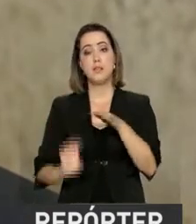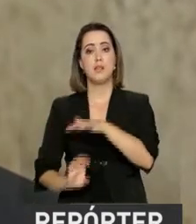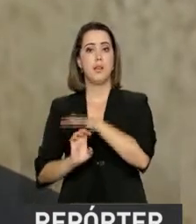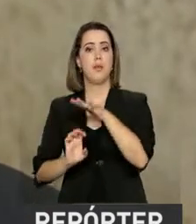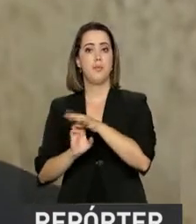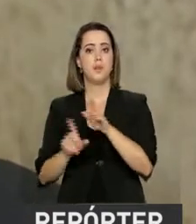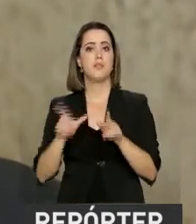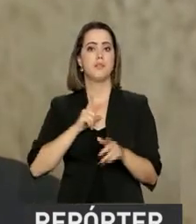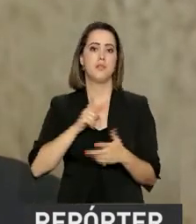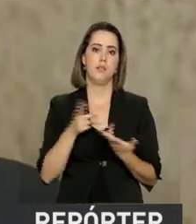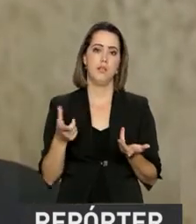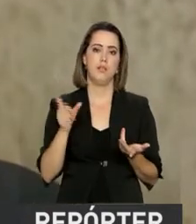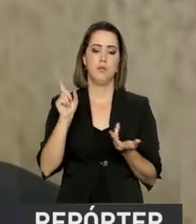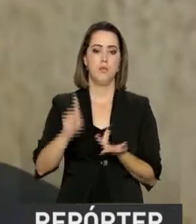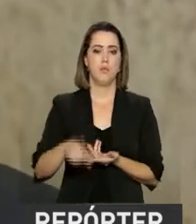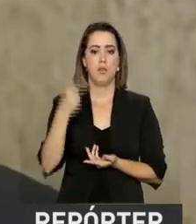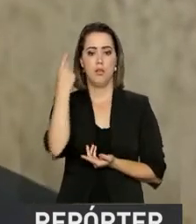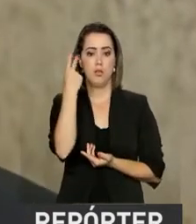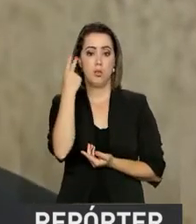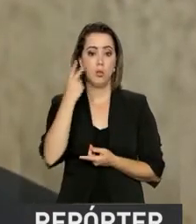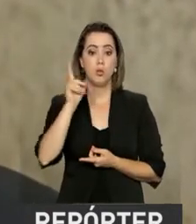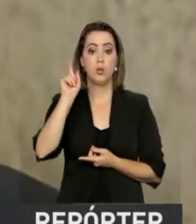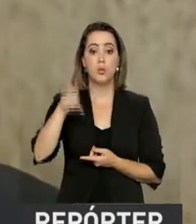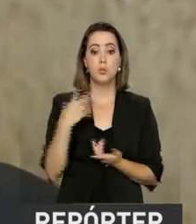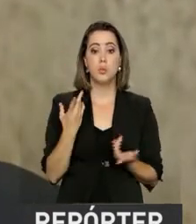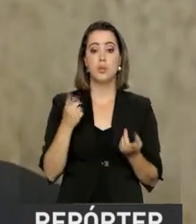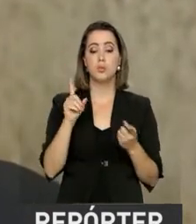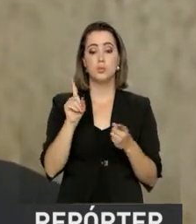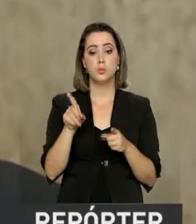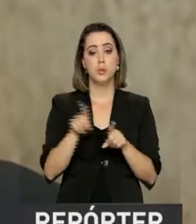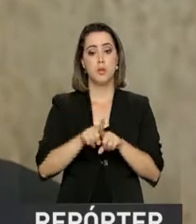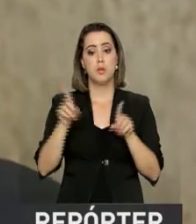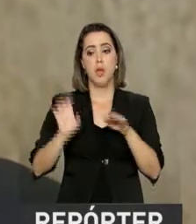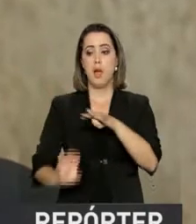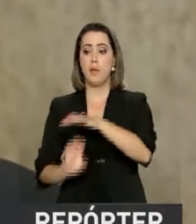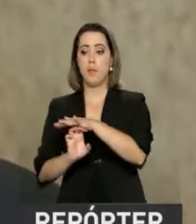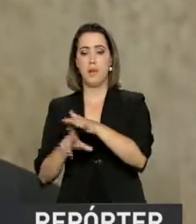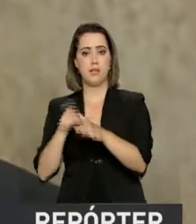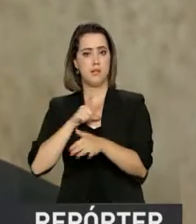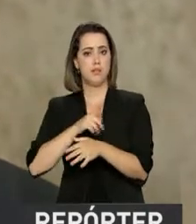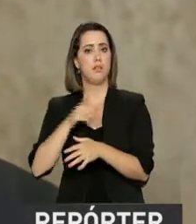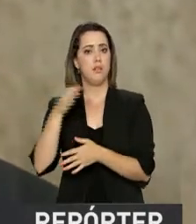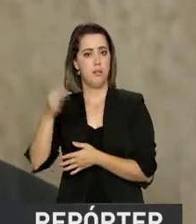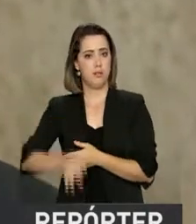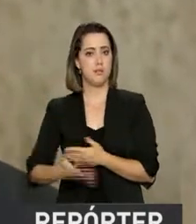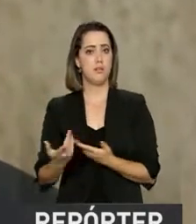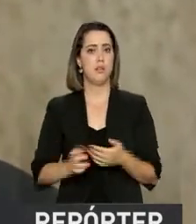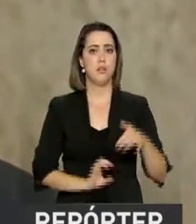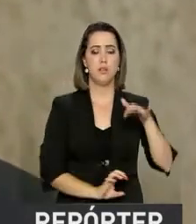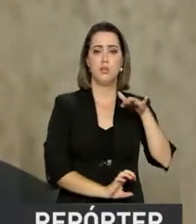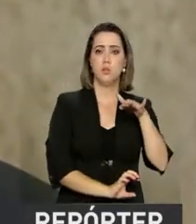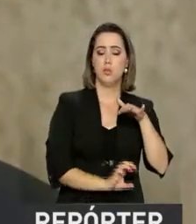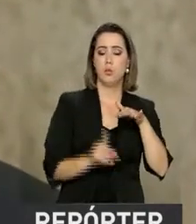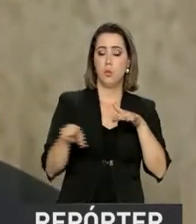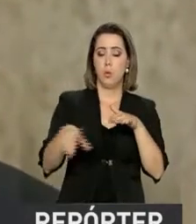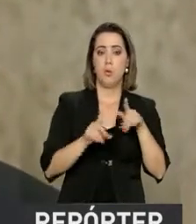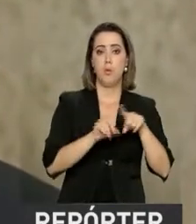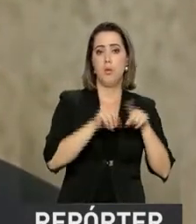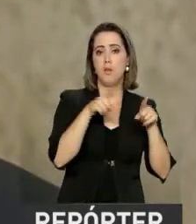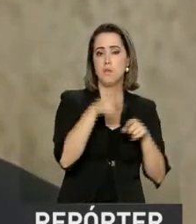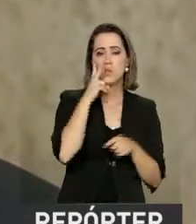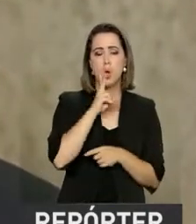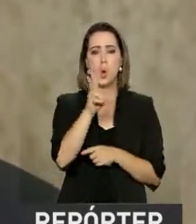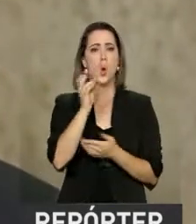é irregular, você não tem título, é invasão, mas a empresa está lá. Então você olha uma favela, tem farmácia, tem